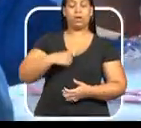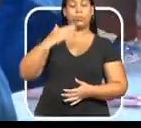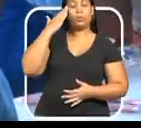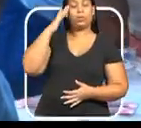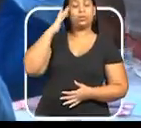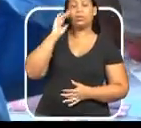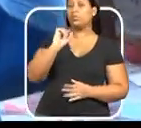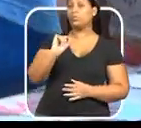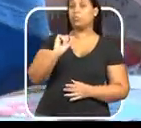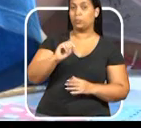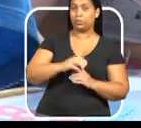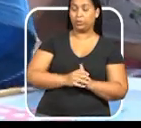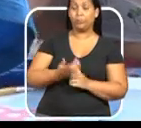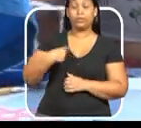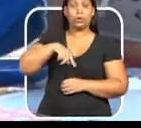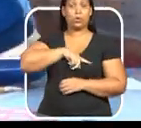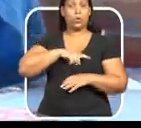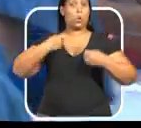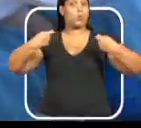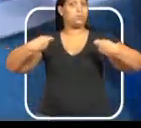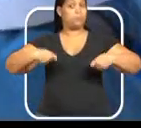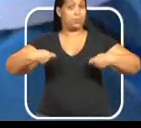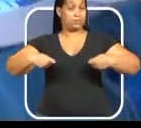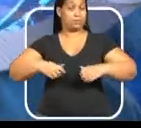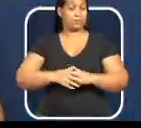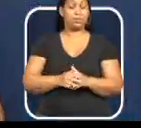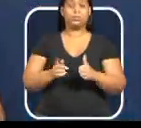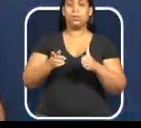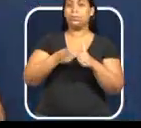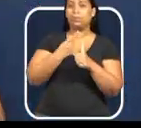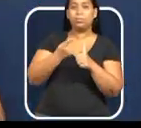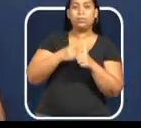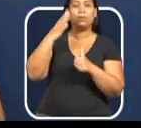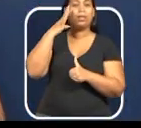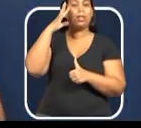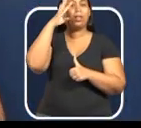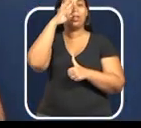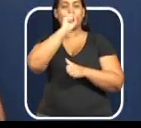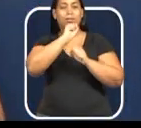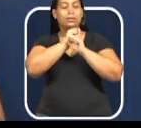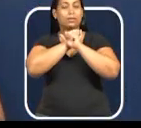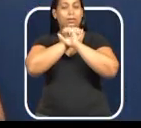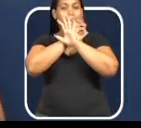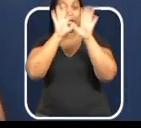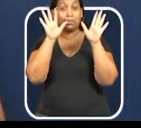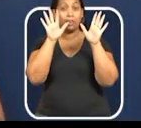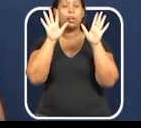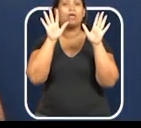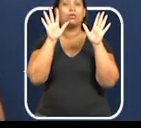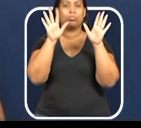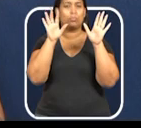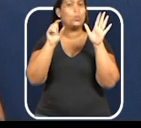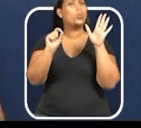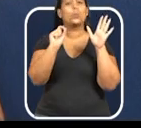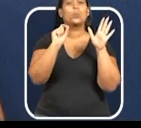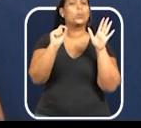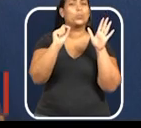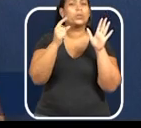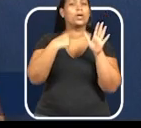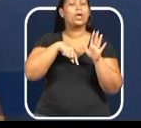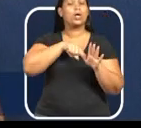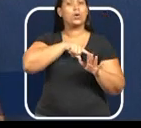entendo que assim, o que nós precisamos, primeiro, é compreender o que é a gente